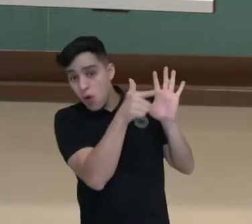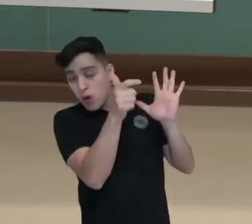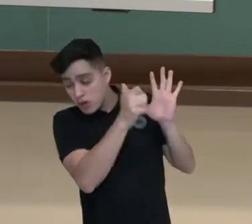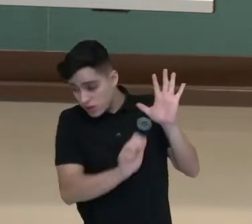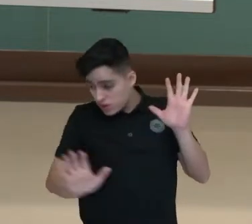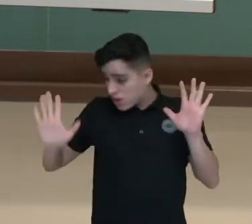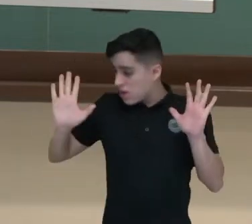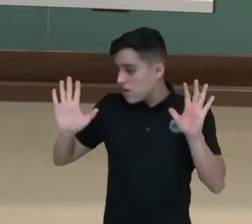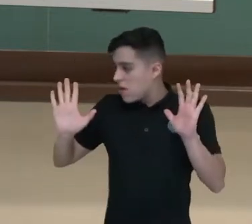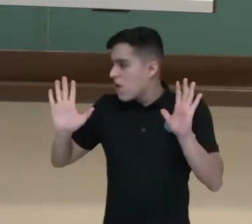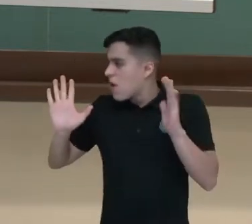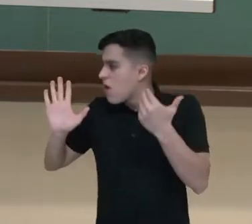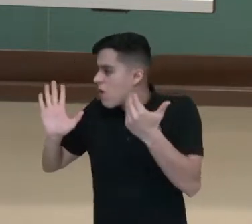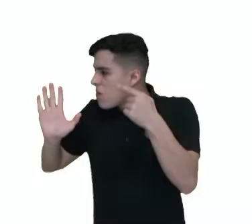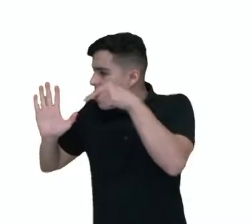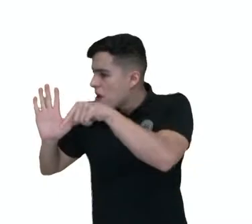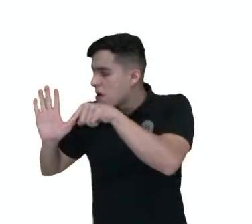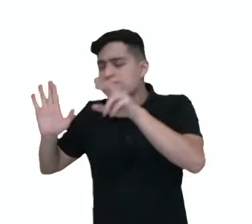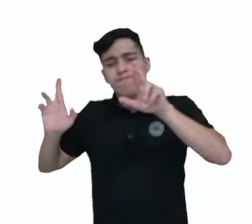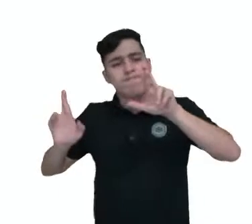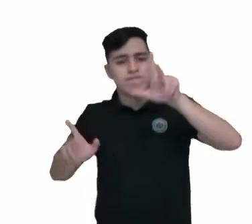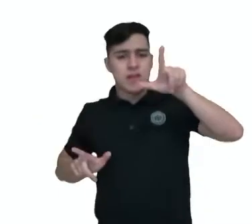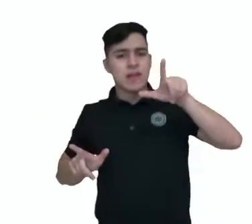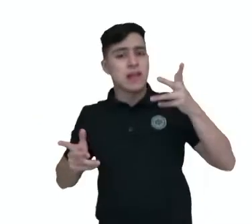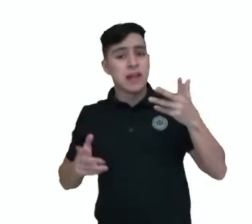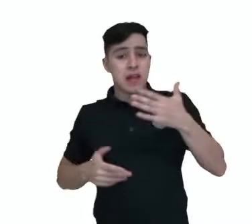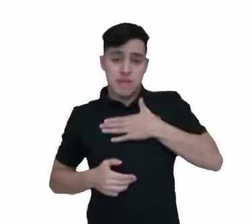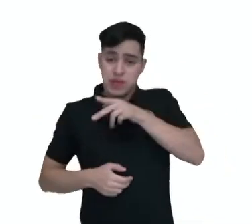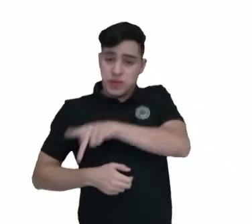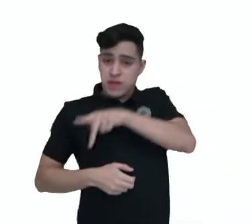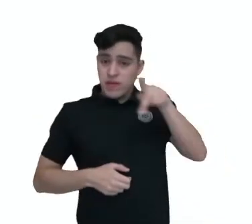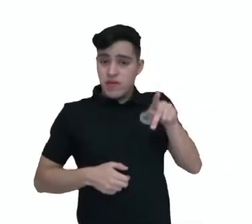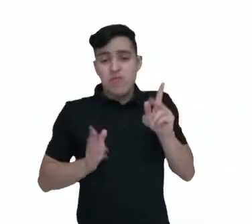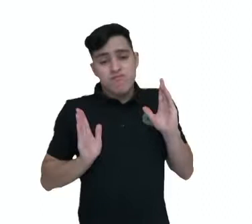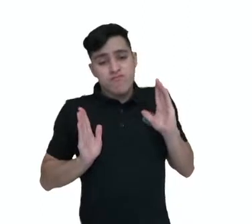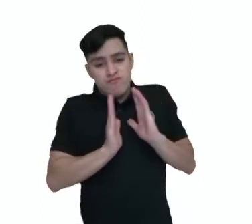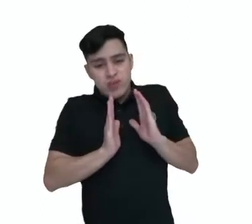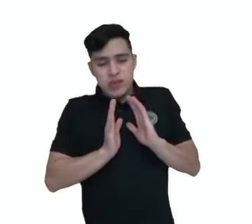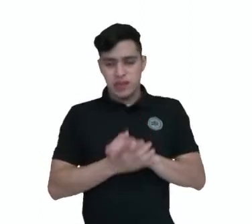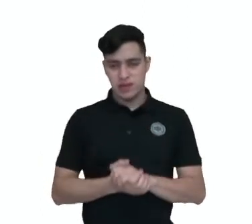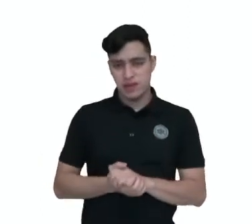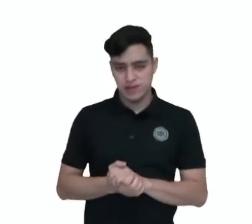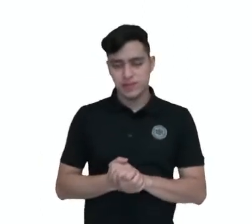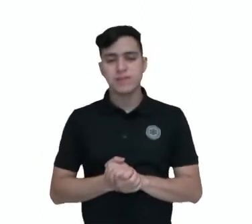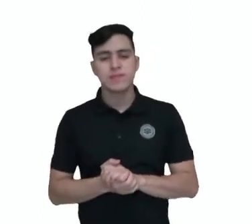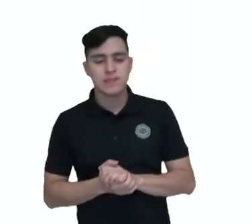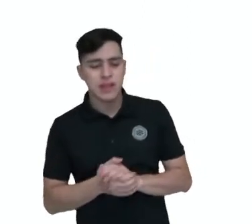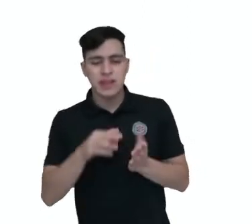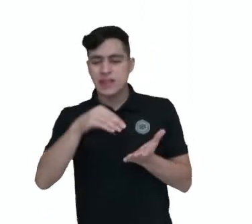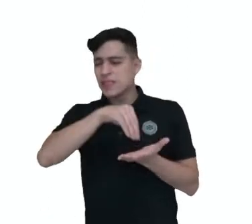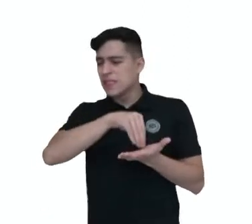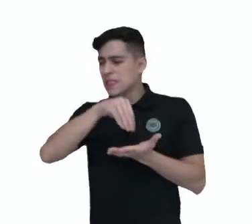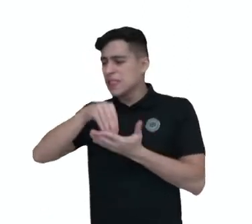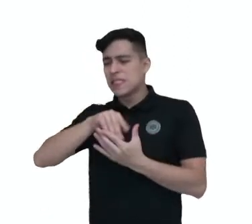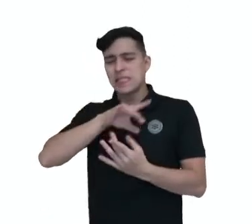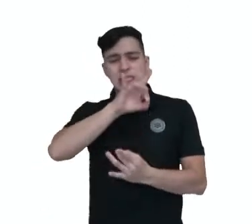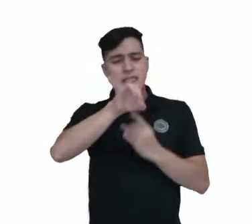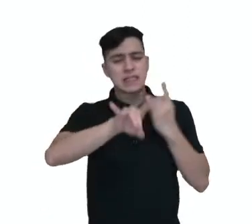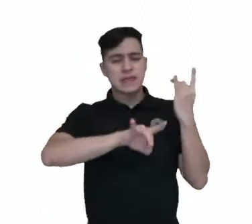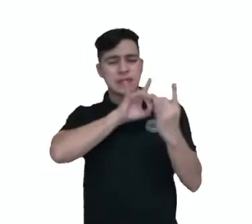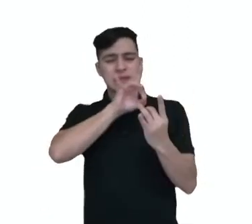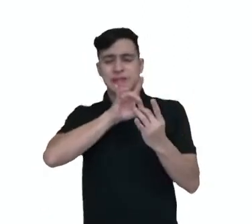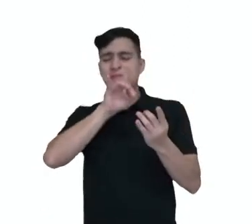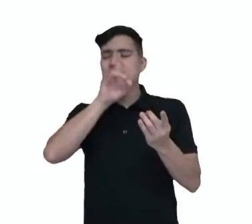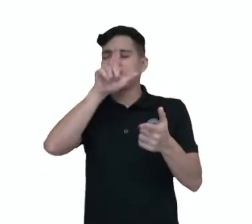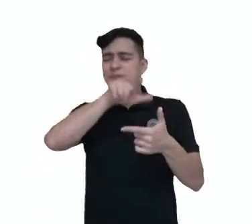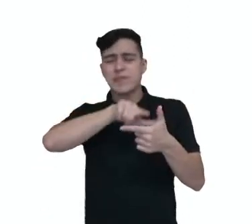muito grande. Muito bem, vamos pensar. A imprecisão das medidas gerava muitos problemas